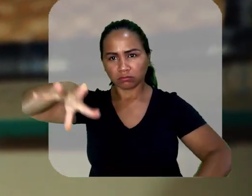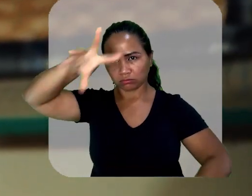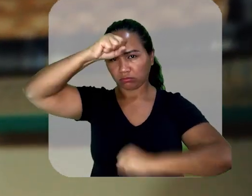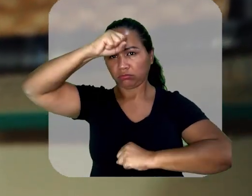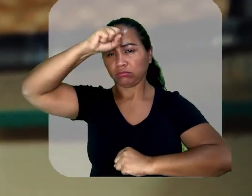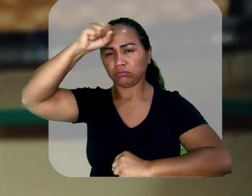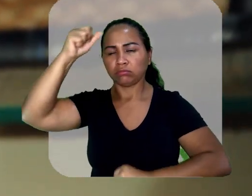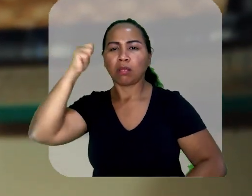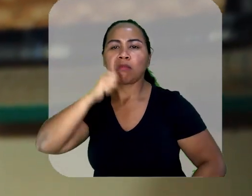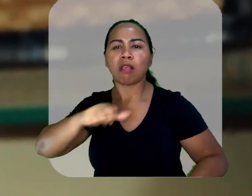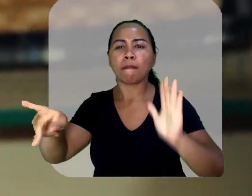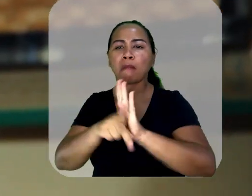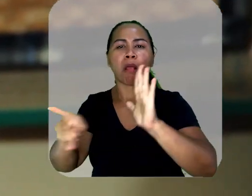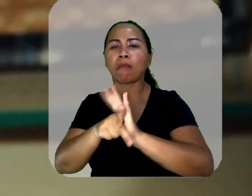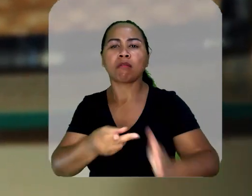Vive dentro de mim